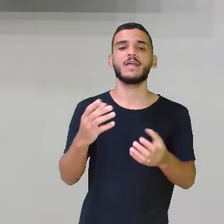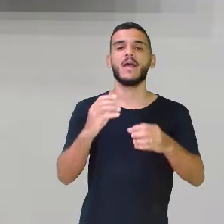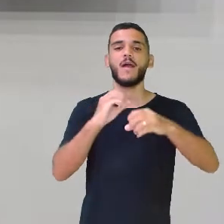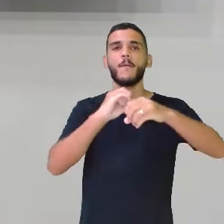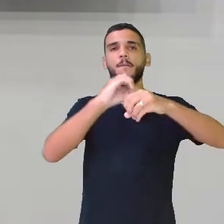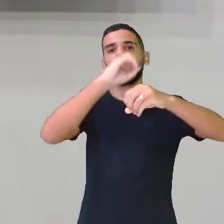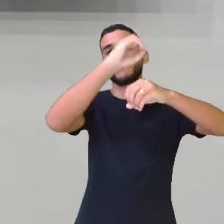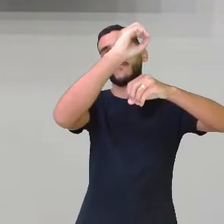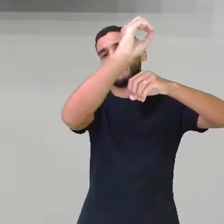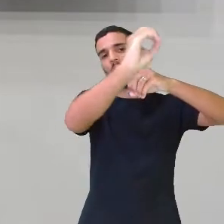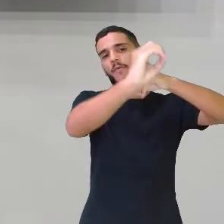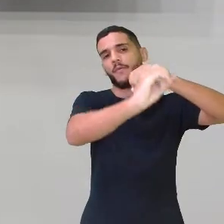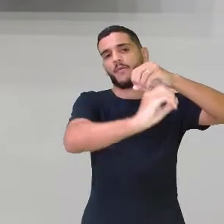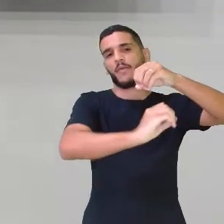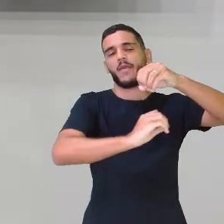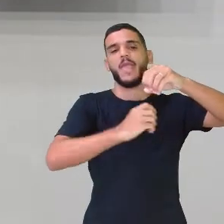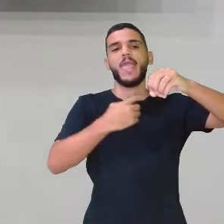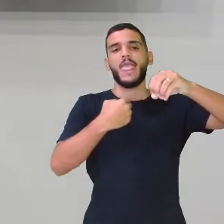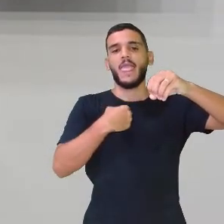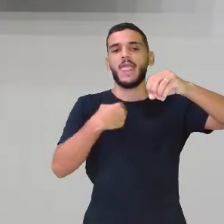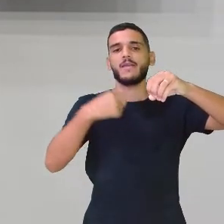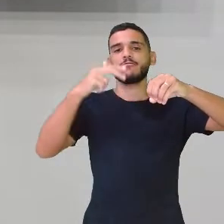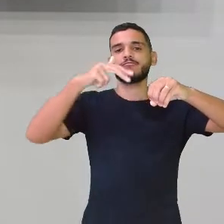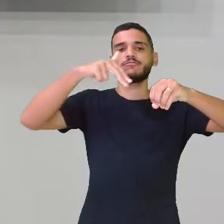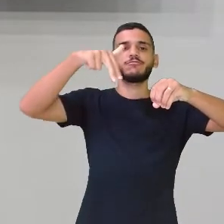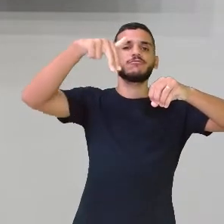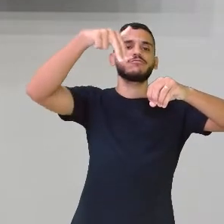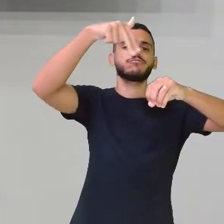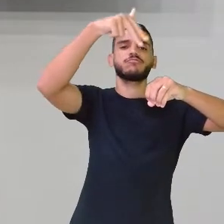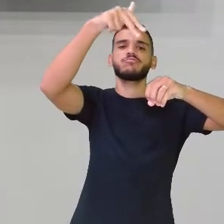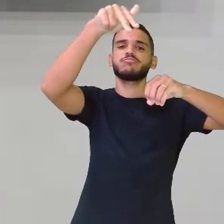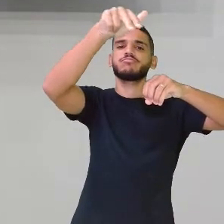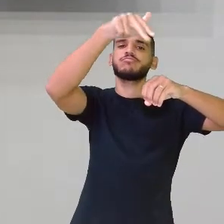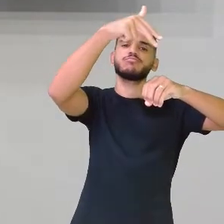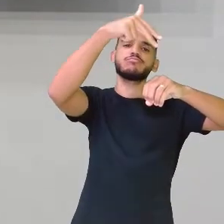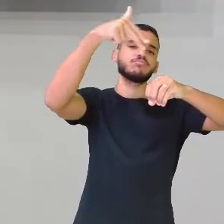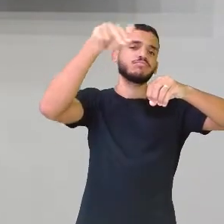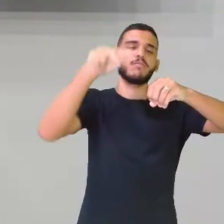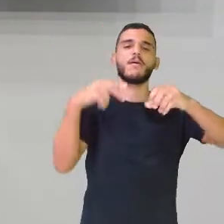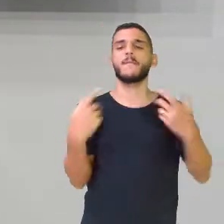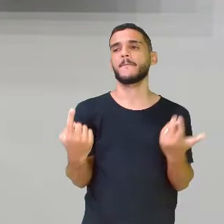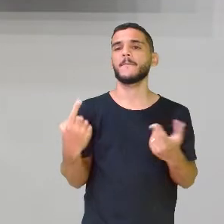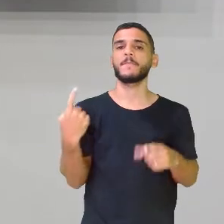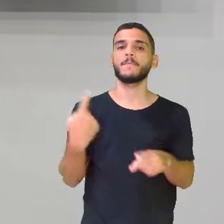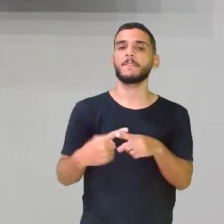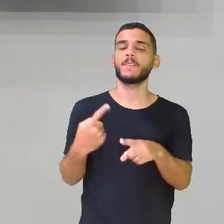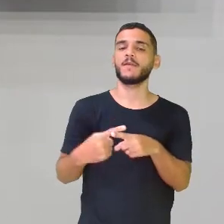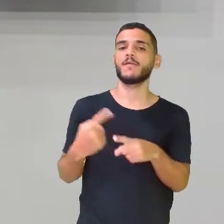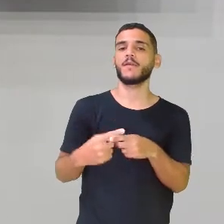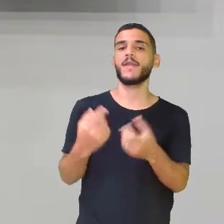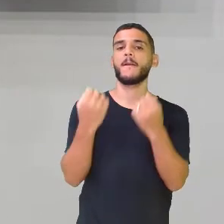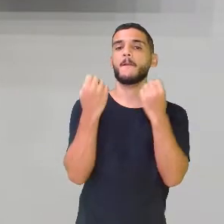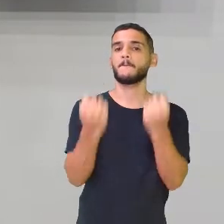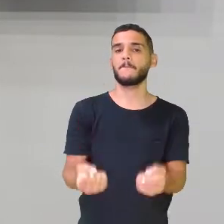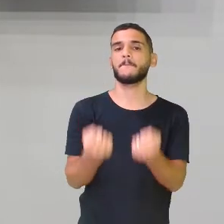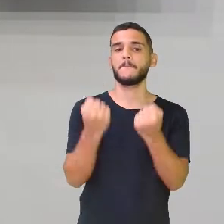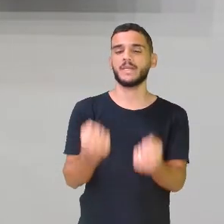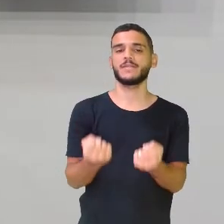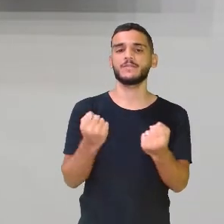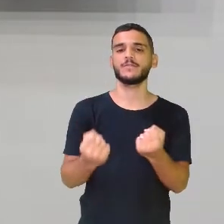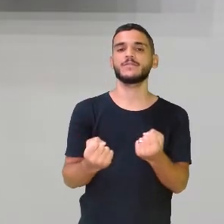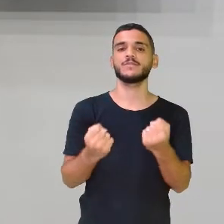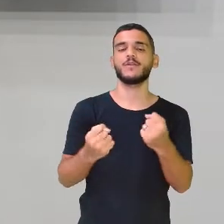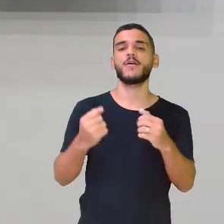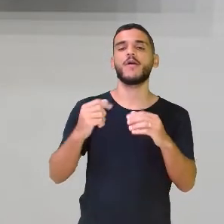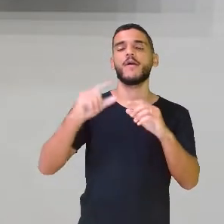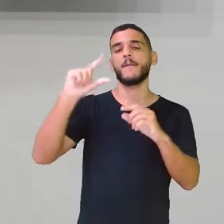meu peso será menor por causa da gravidade. Já a massa não. A massa ela não varia. A massa